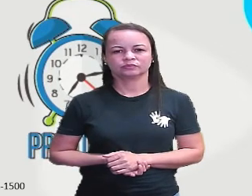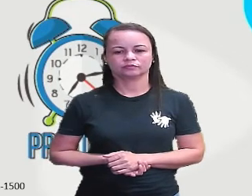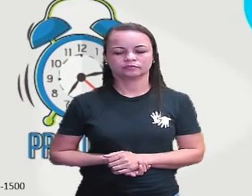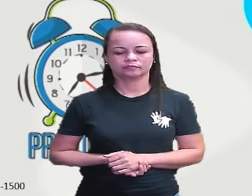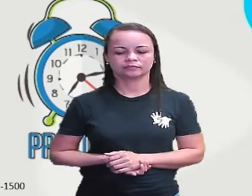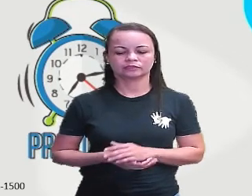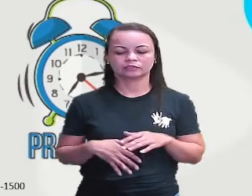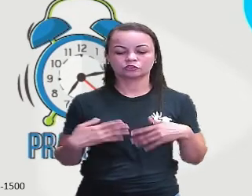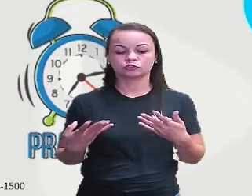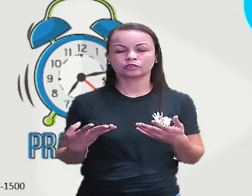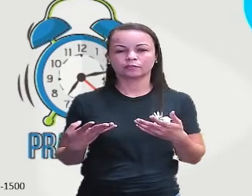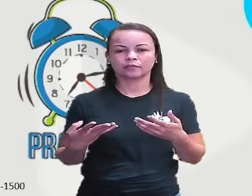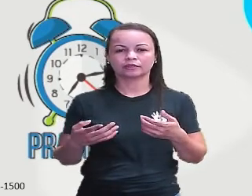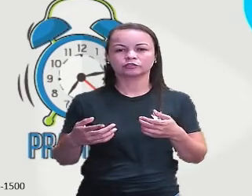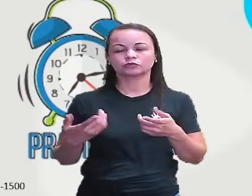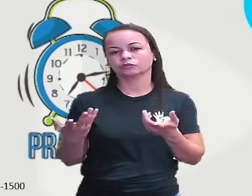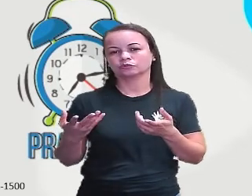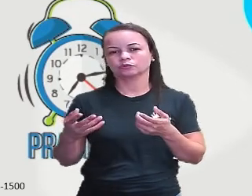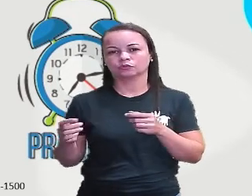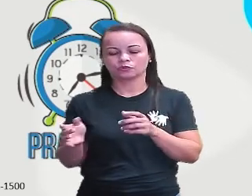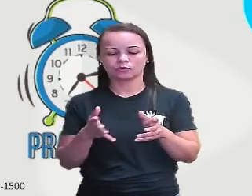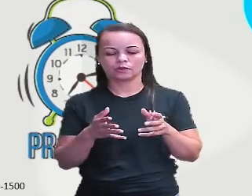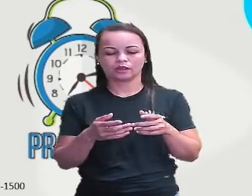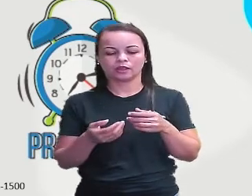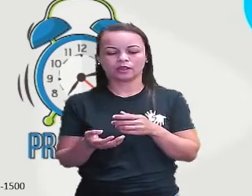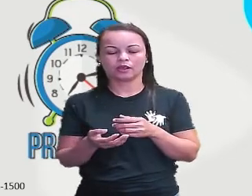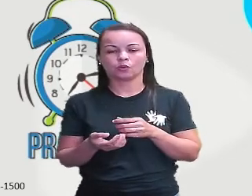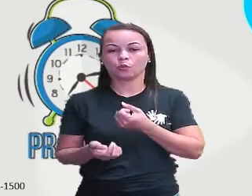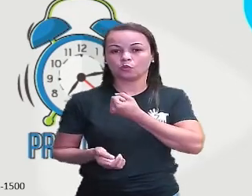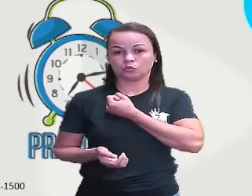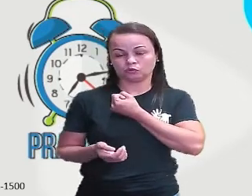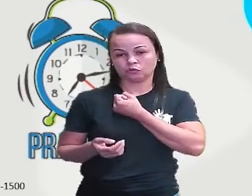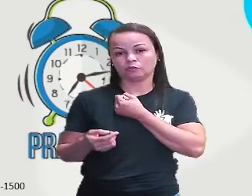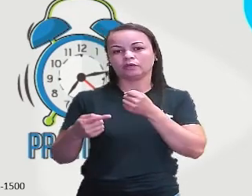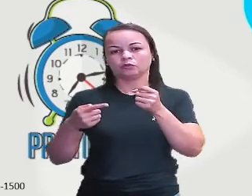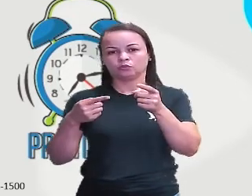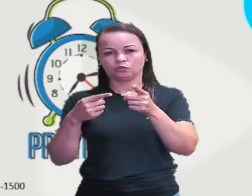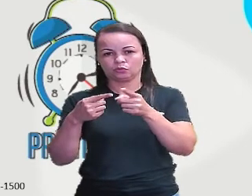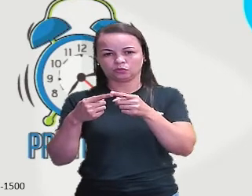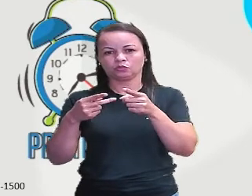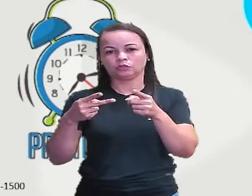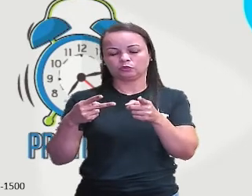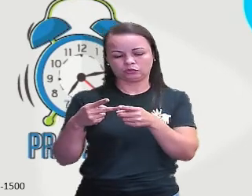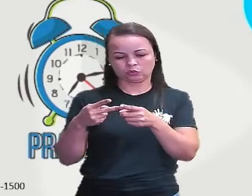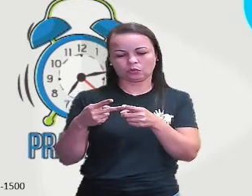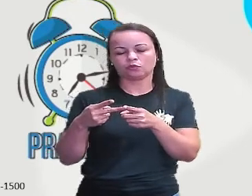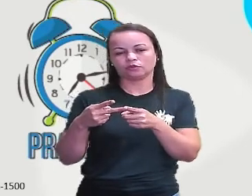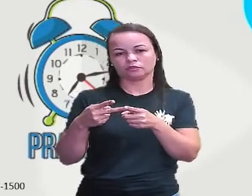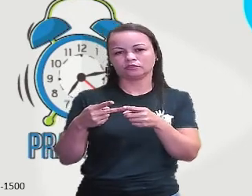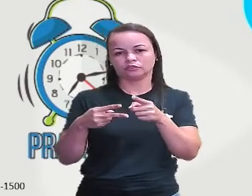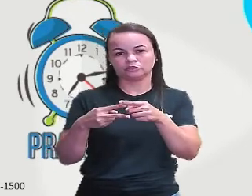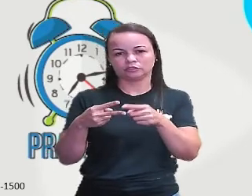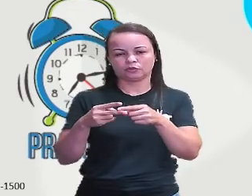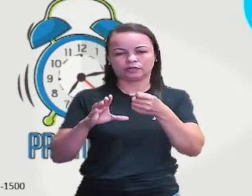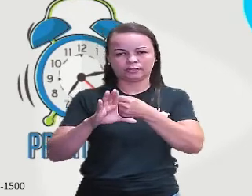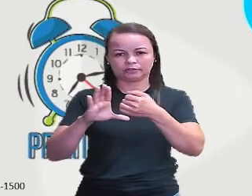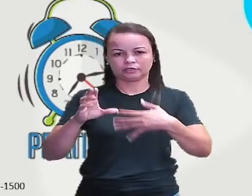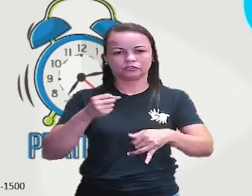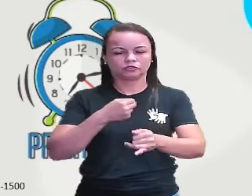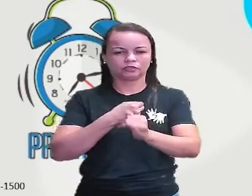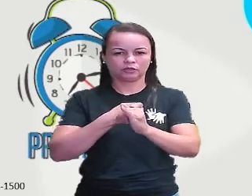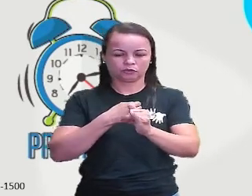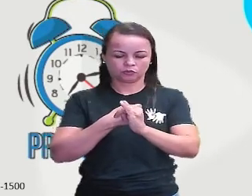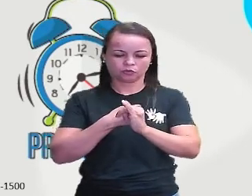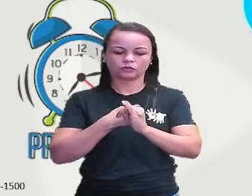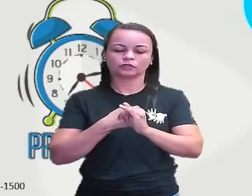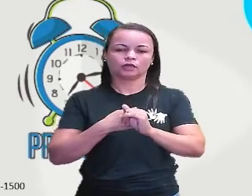Justamente aí a letra A, certo? O ponto 1 e o 2 são as características da crônica. Então,